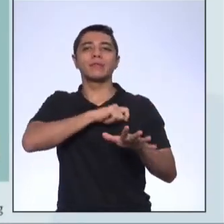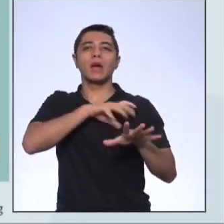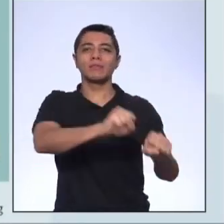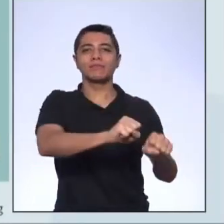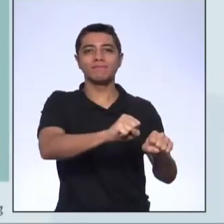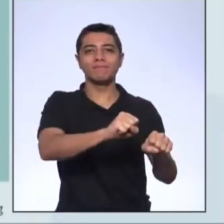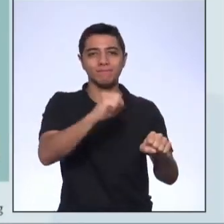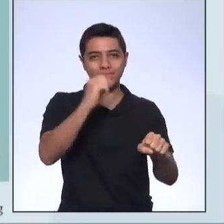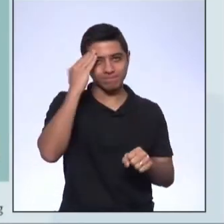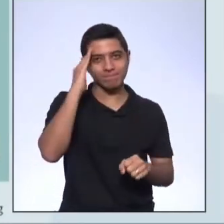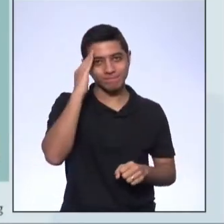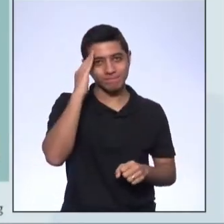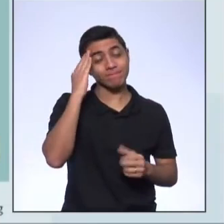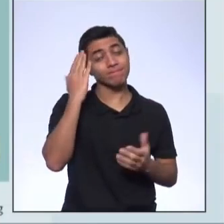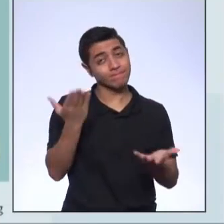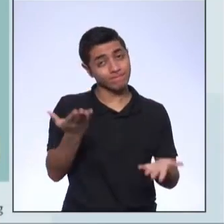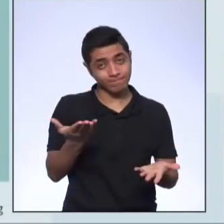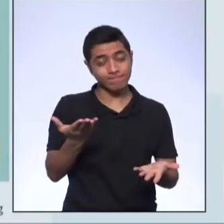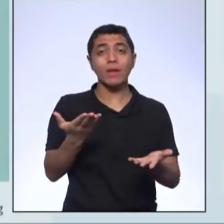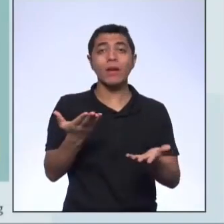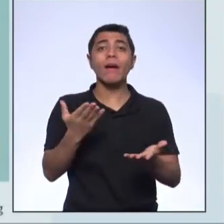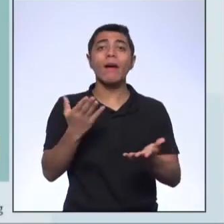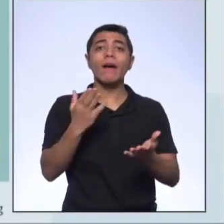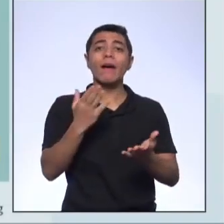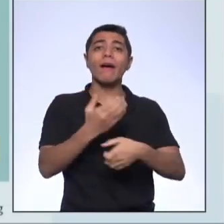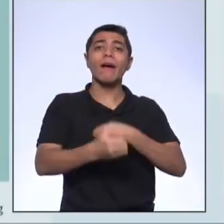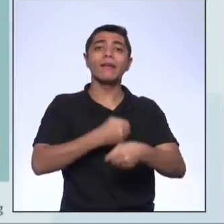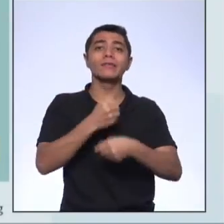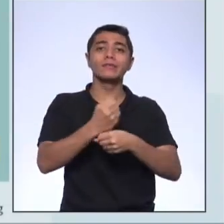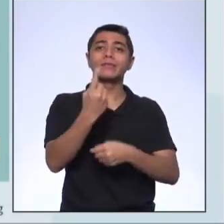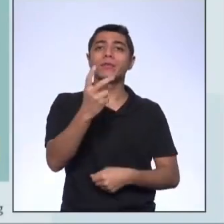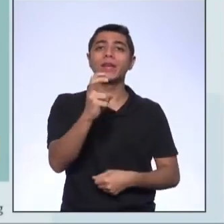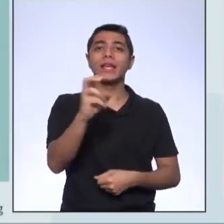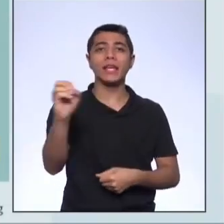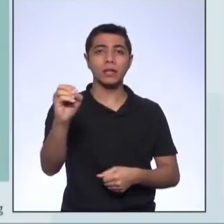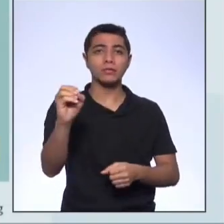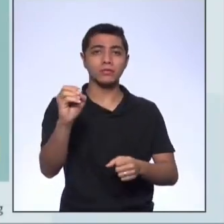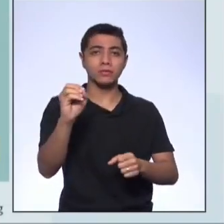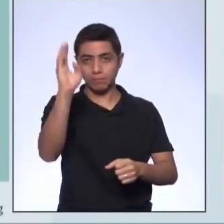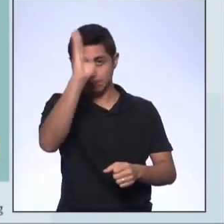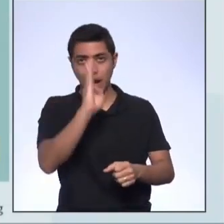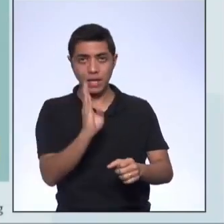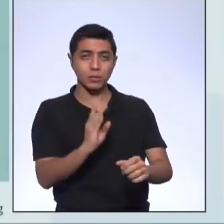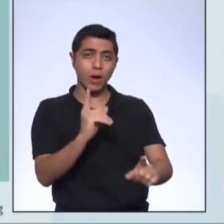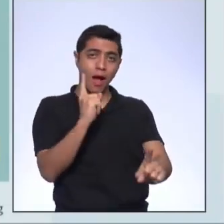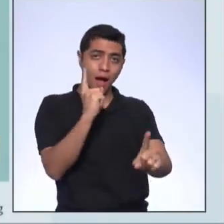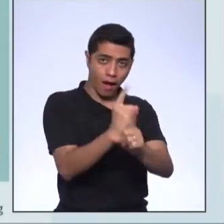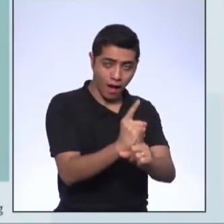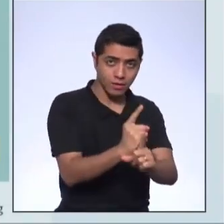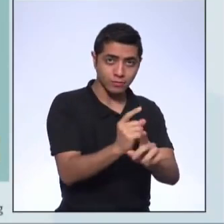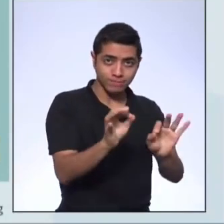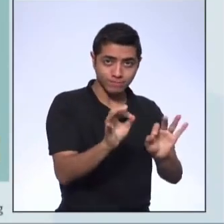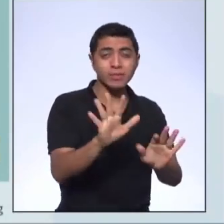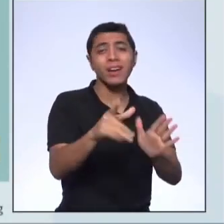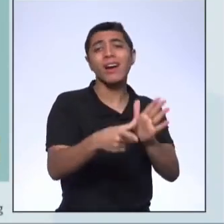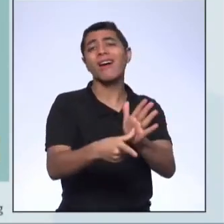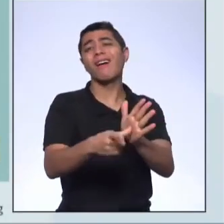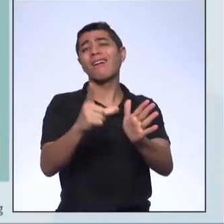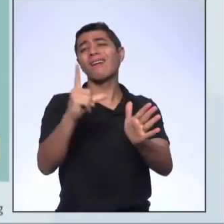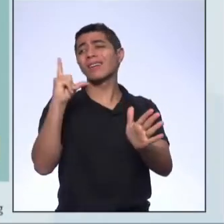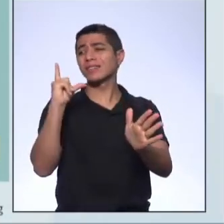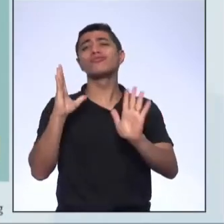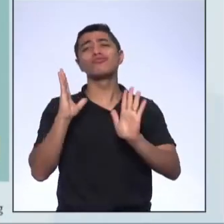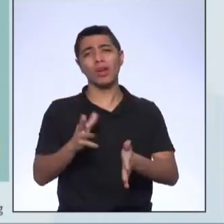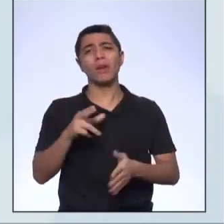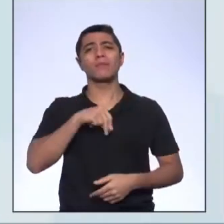Antes do descobrimento em 1500, o chamado descobrimento ali. Então, é mais um fator que desmonta esse mito do descobrimento, né?